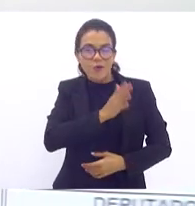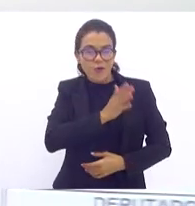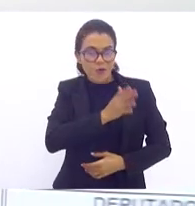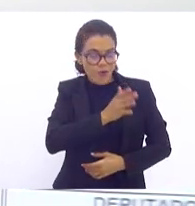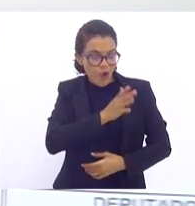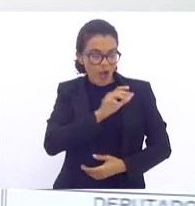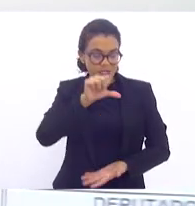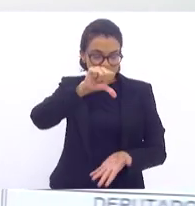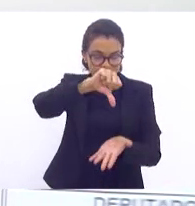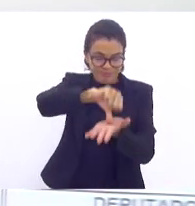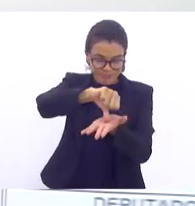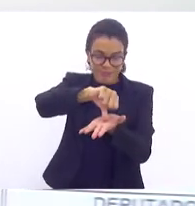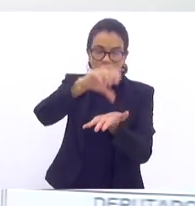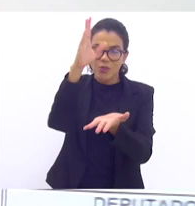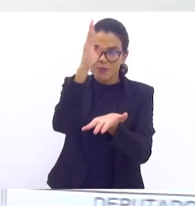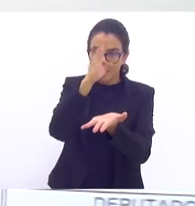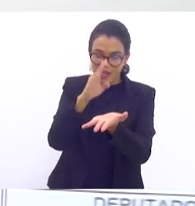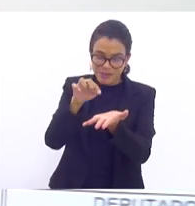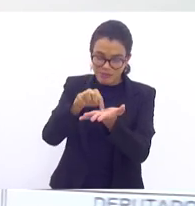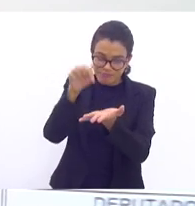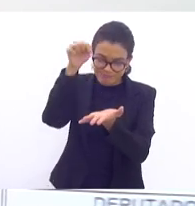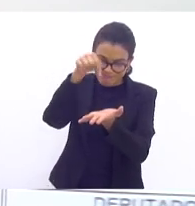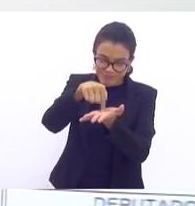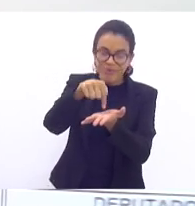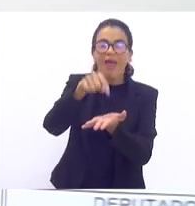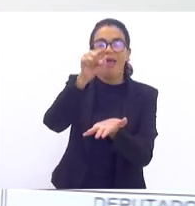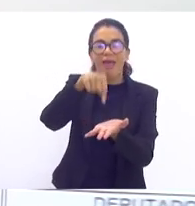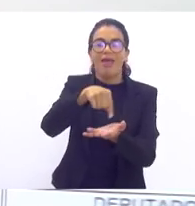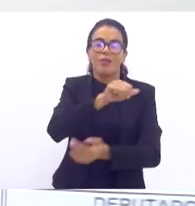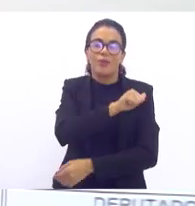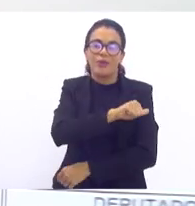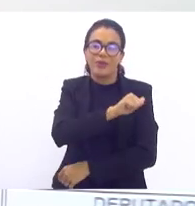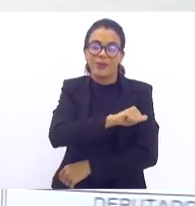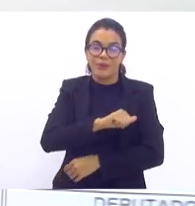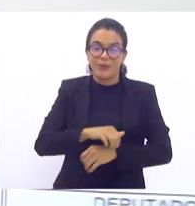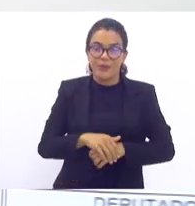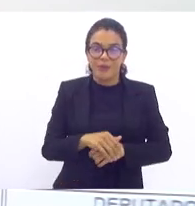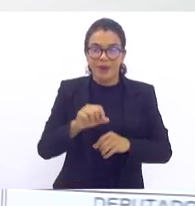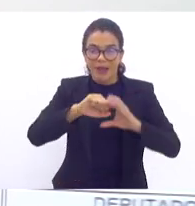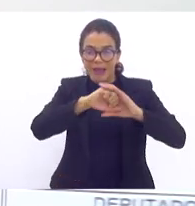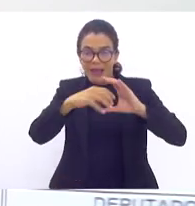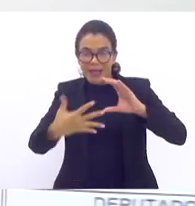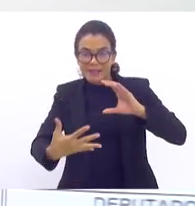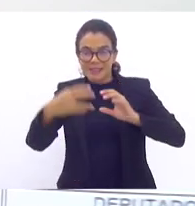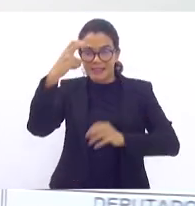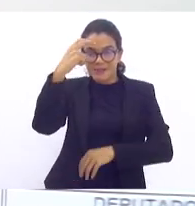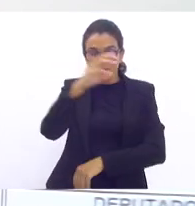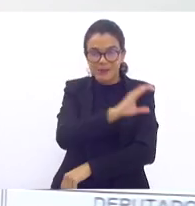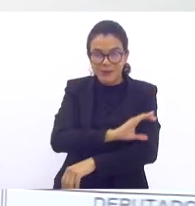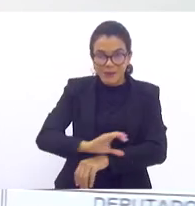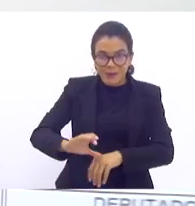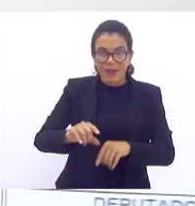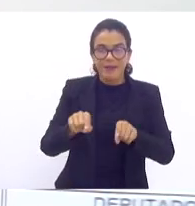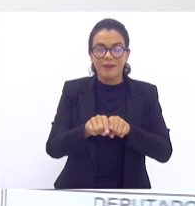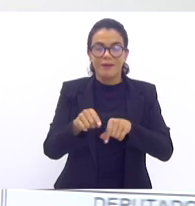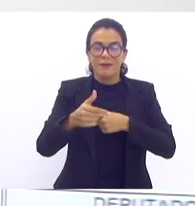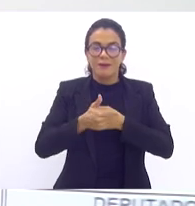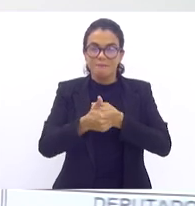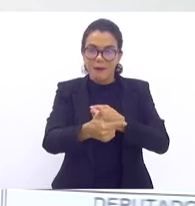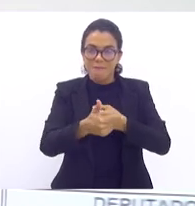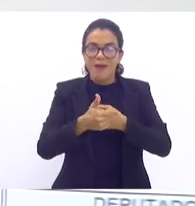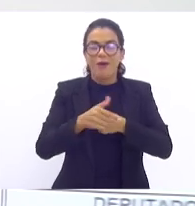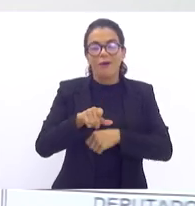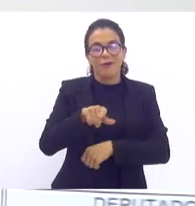Brasil bate mais forte aqui porque pelas características culturais pelo papel que o rio